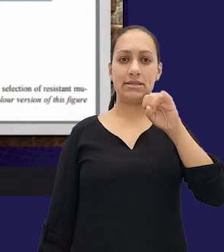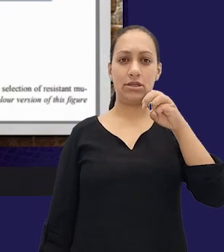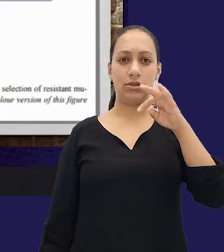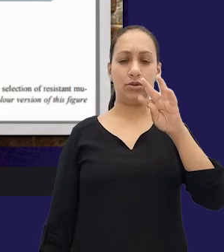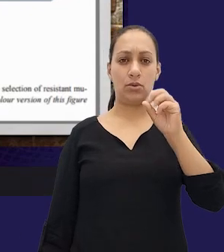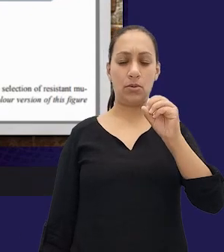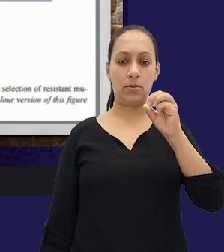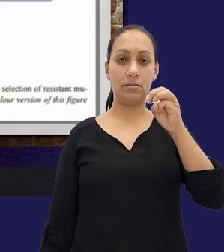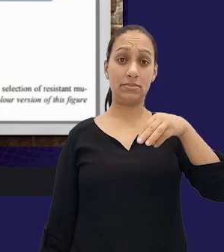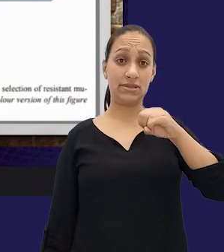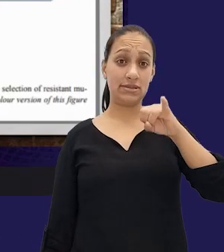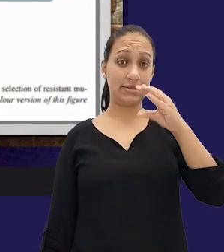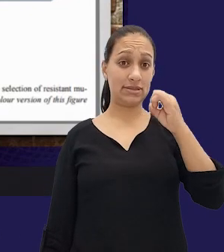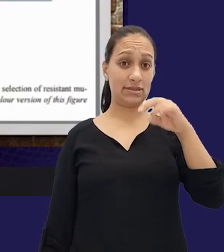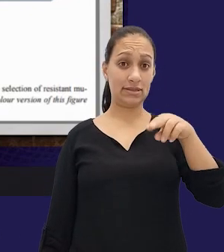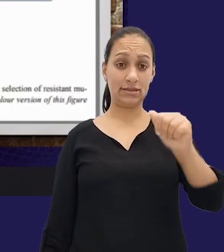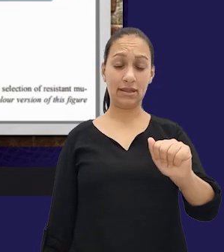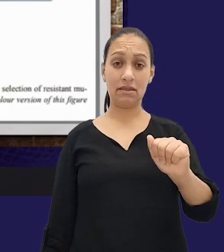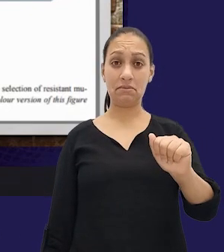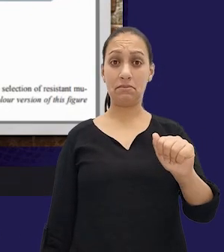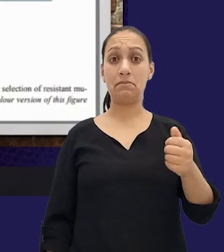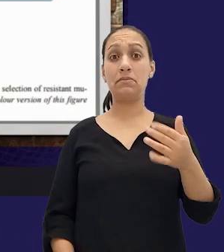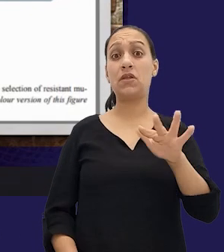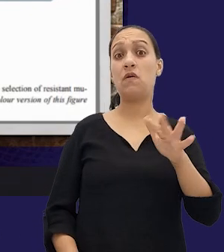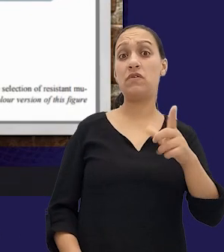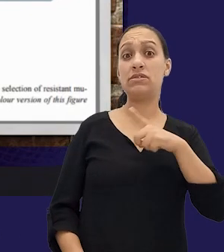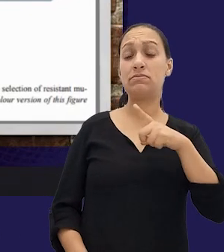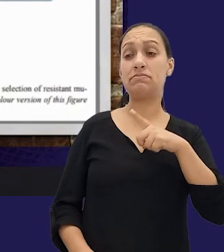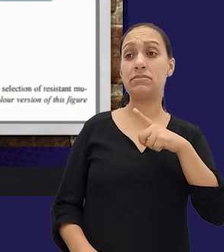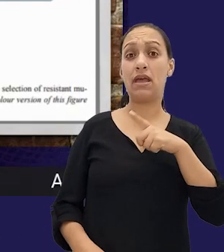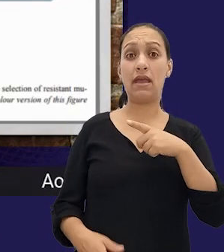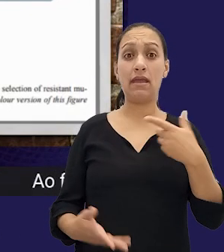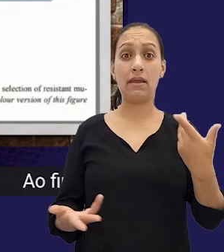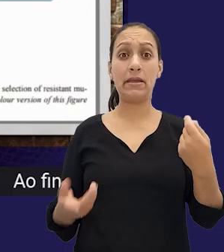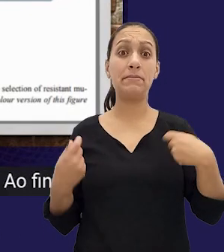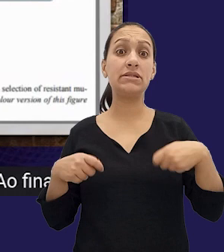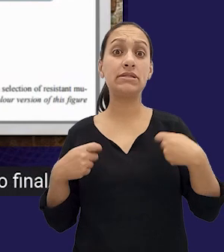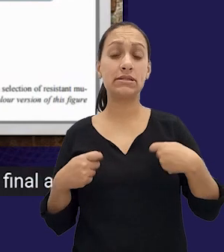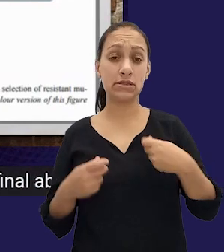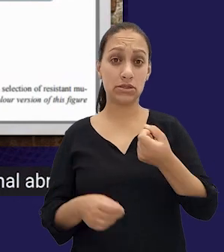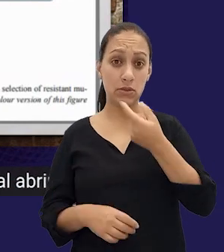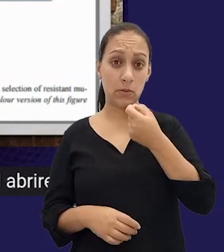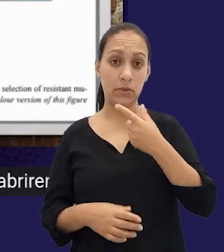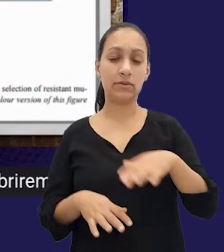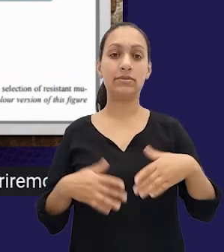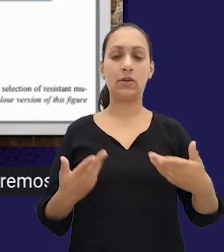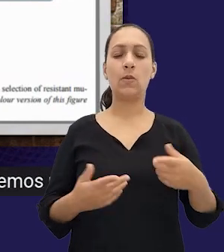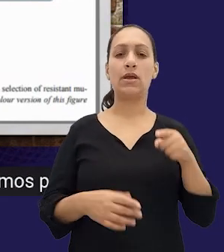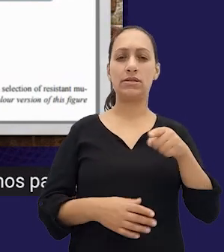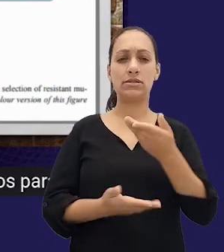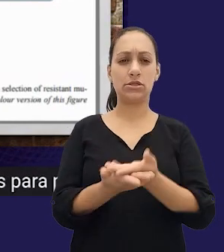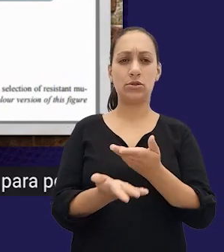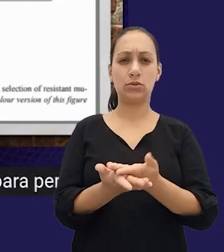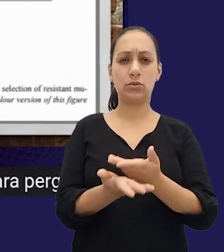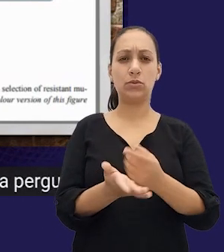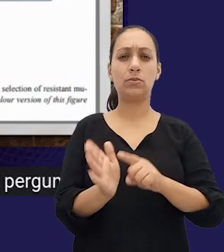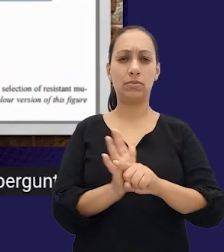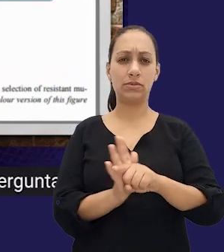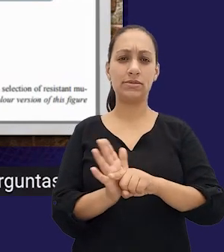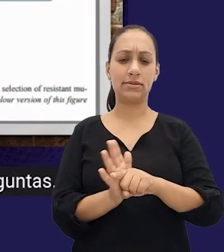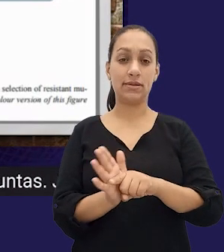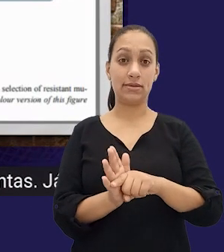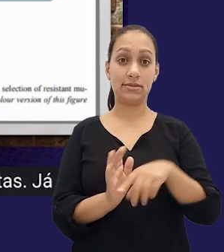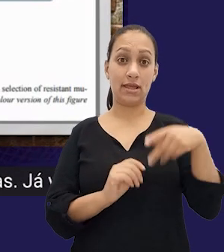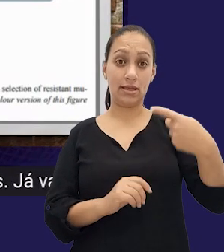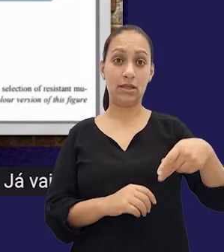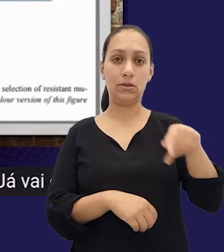porque talvez eu precise. Povo, a azitromicina, esse estudo aqui, ele foi feito por um pessoal aqui do